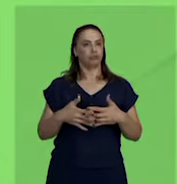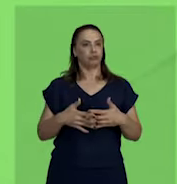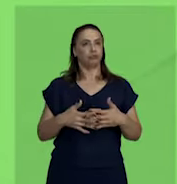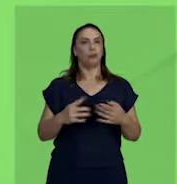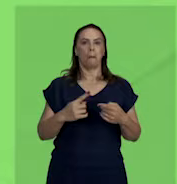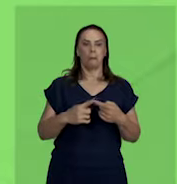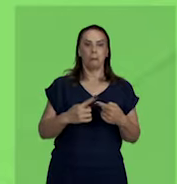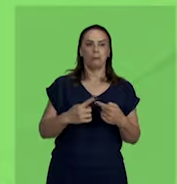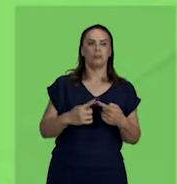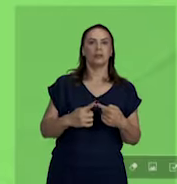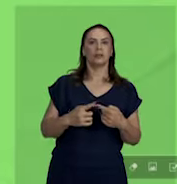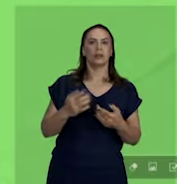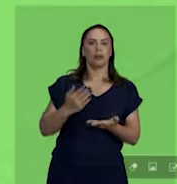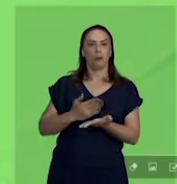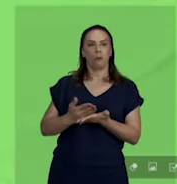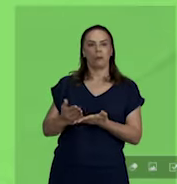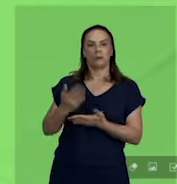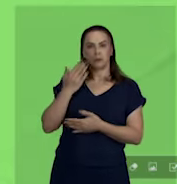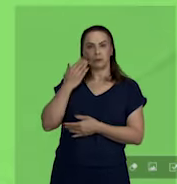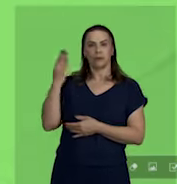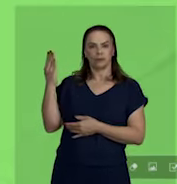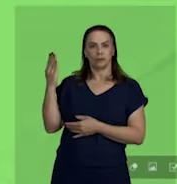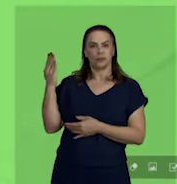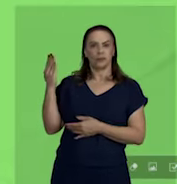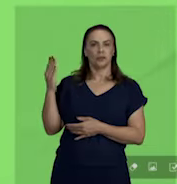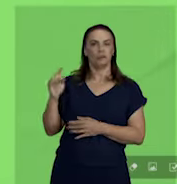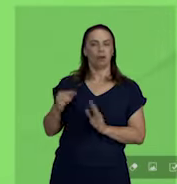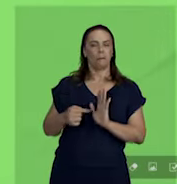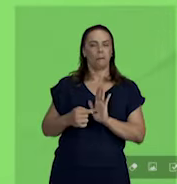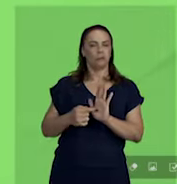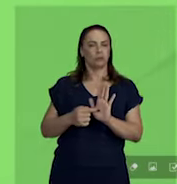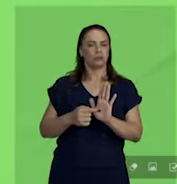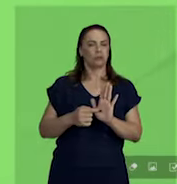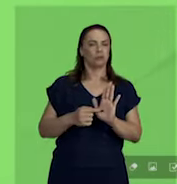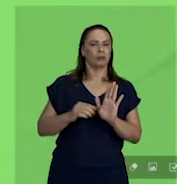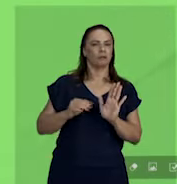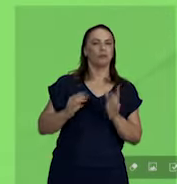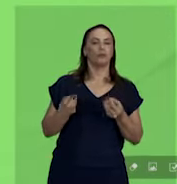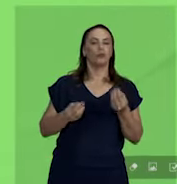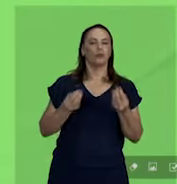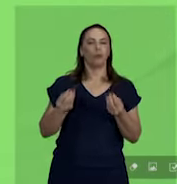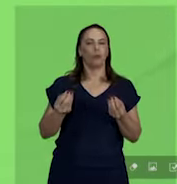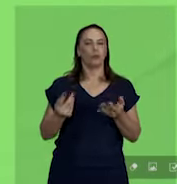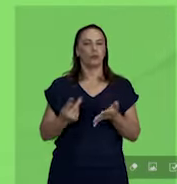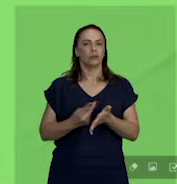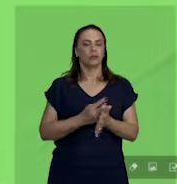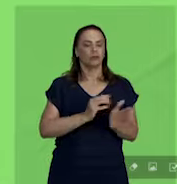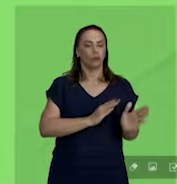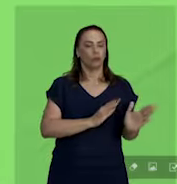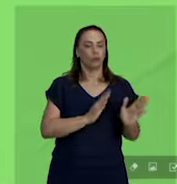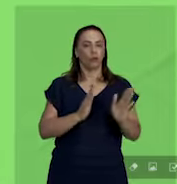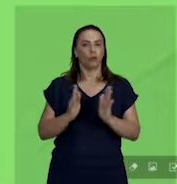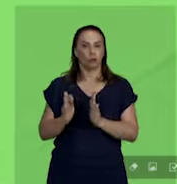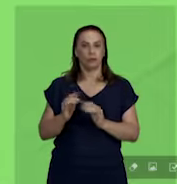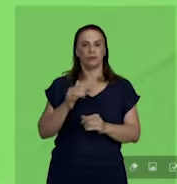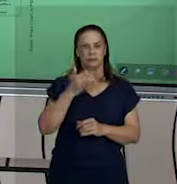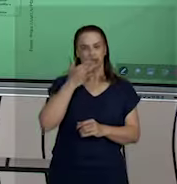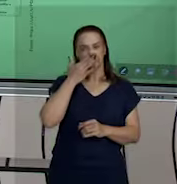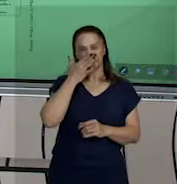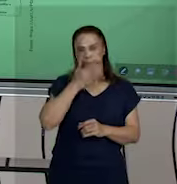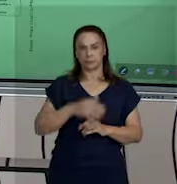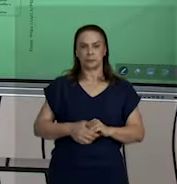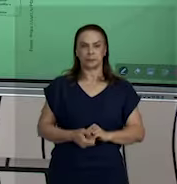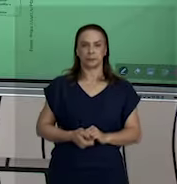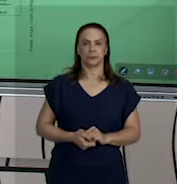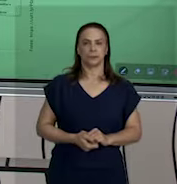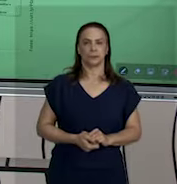minha caneta para eu poder ir fazendo o caminho que o ar percorre. Vou selecionar,